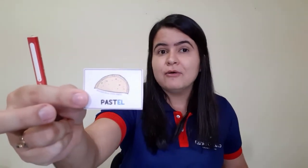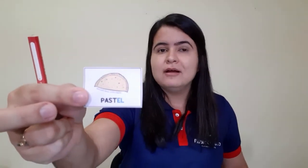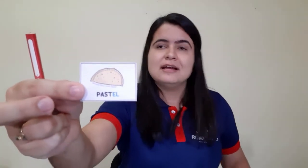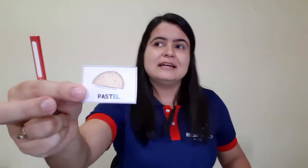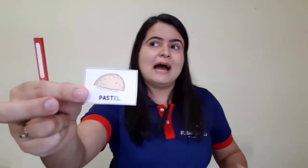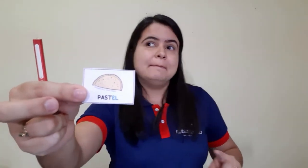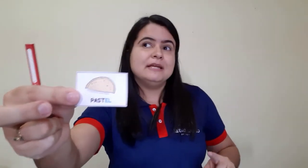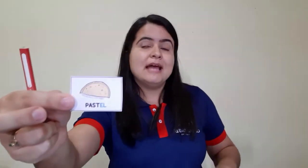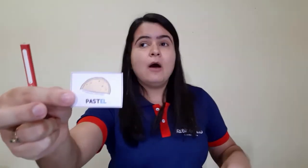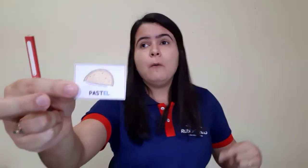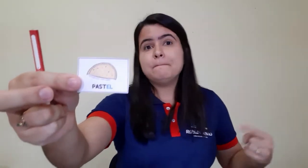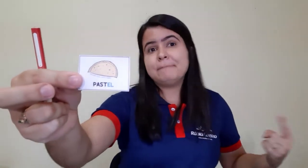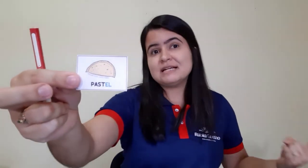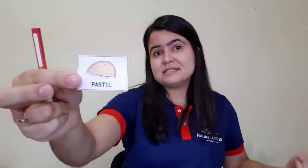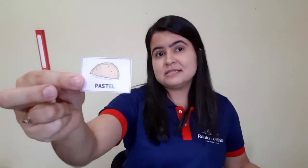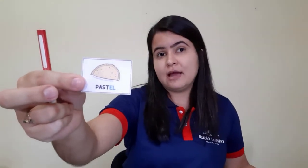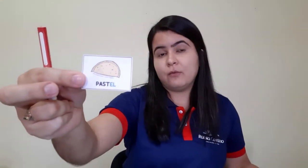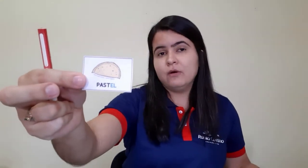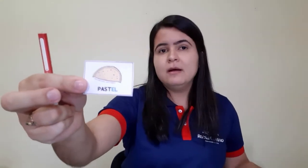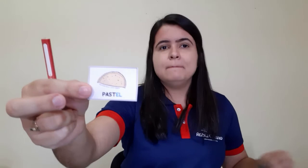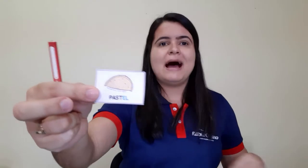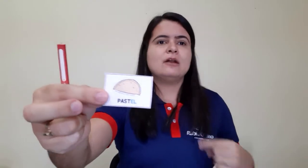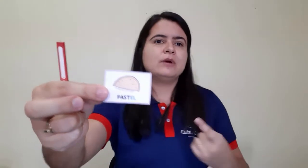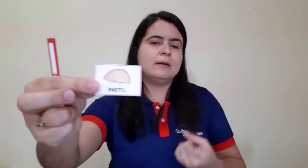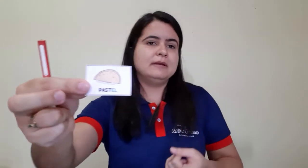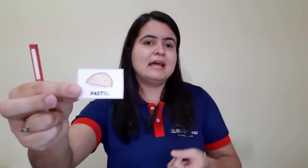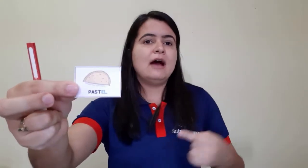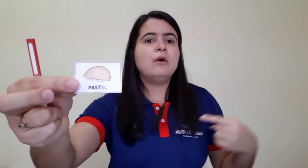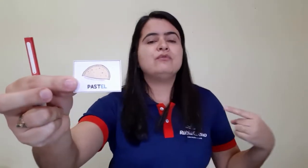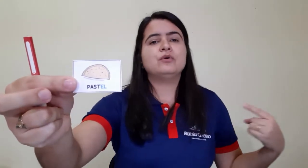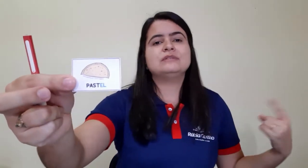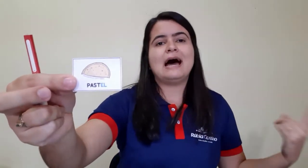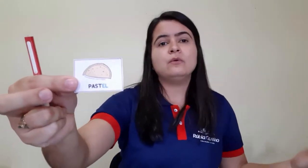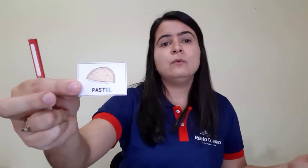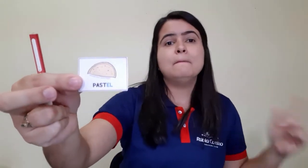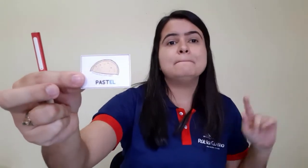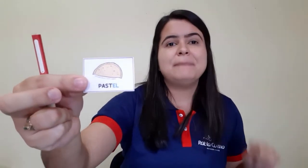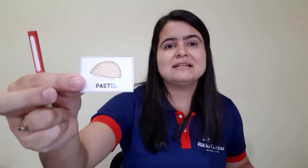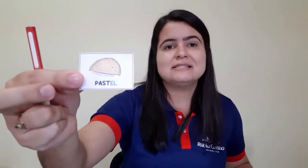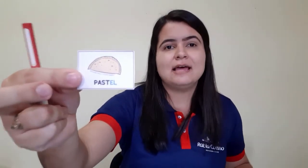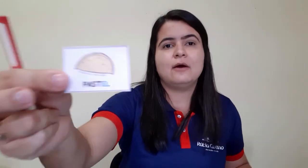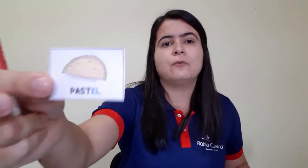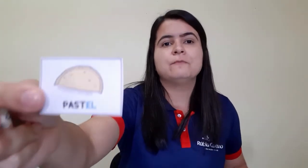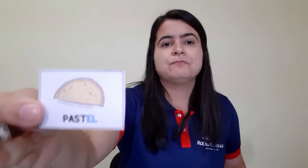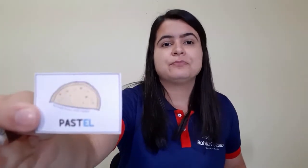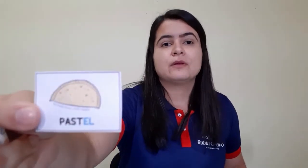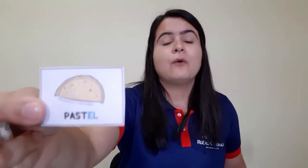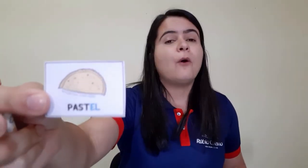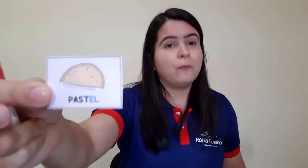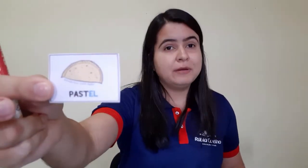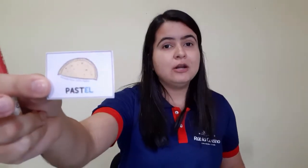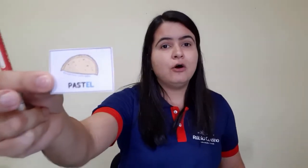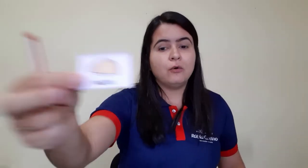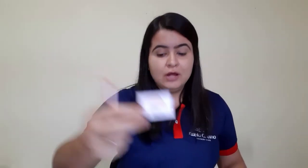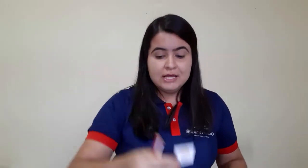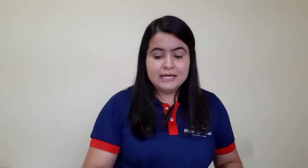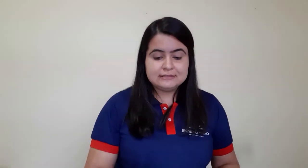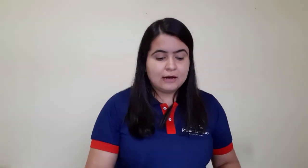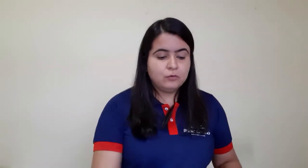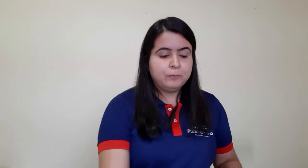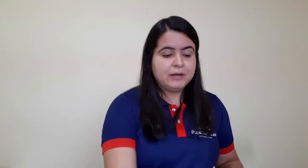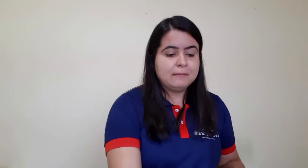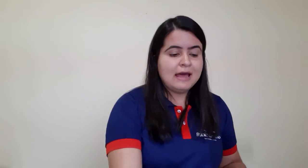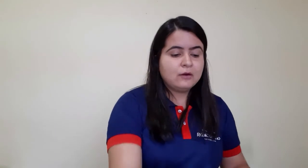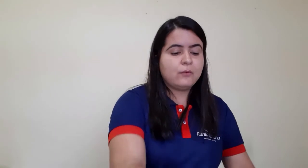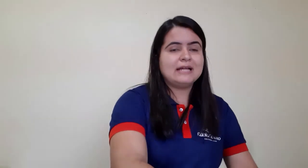Rimou? Gabriel, pastel. Para o Gabriel, eu vou dar um pastel. Combinou.